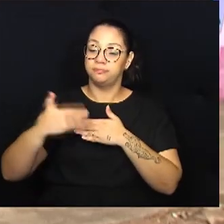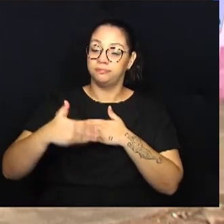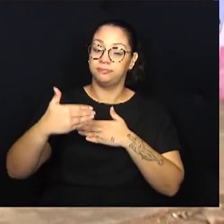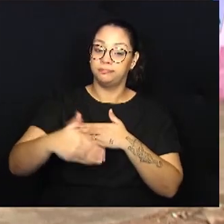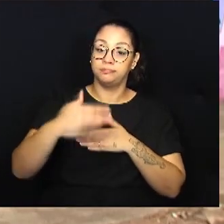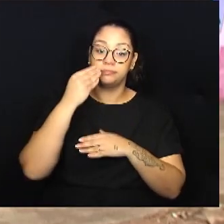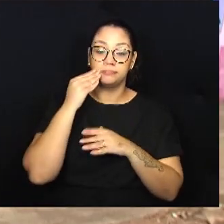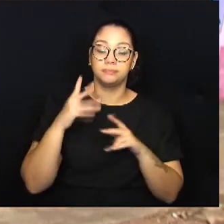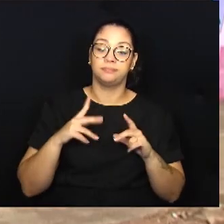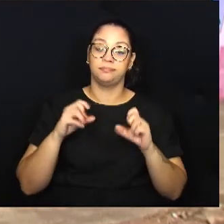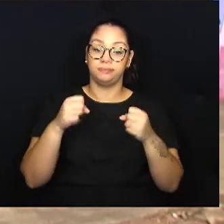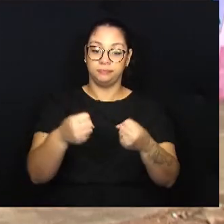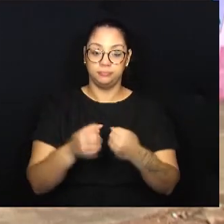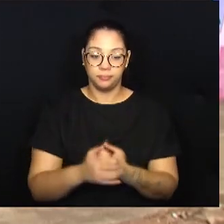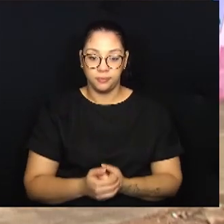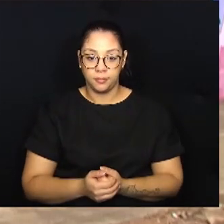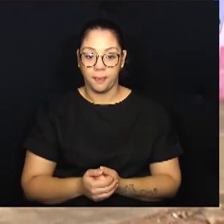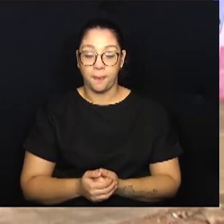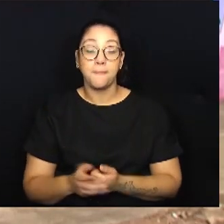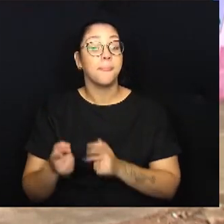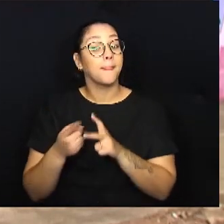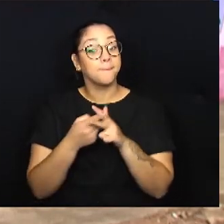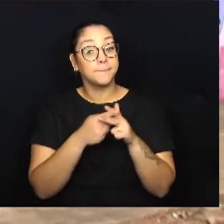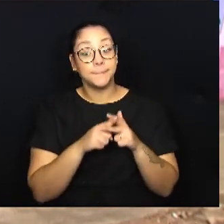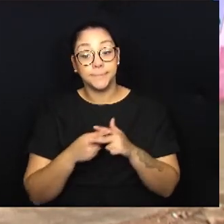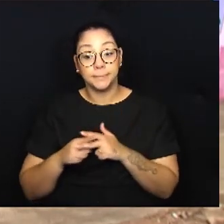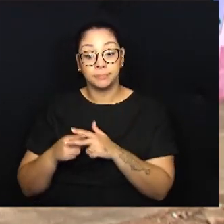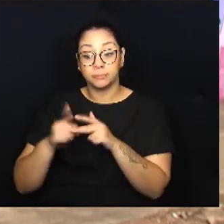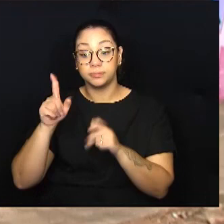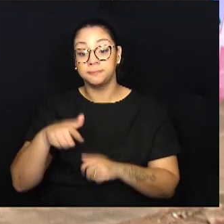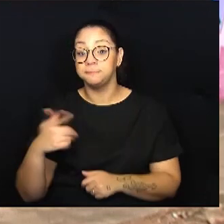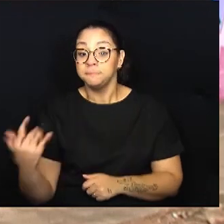Essas ferramentas, elas são mega importantes para isso.